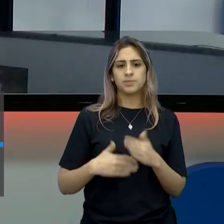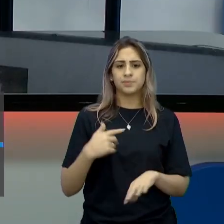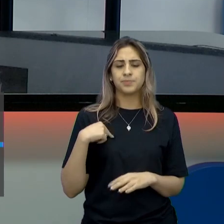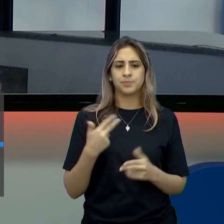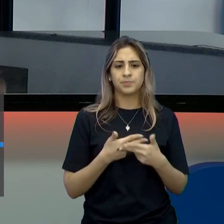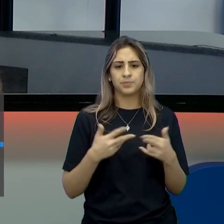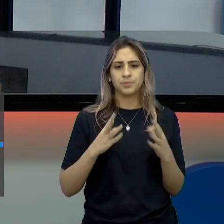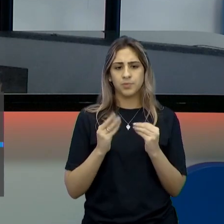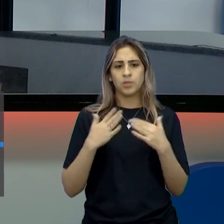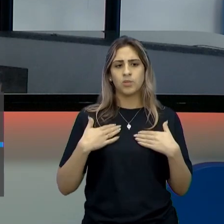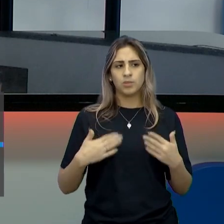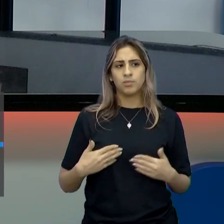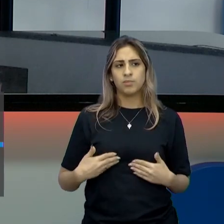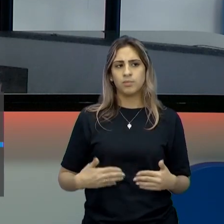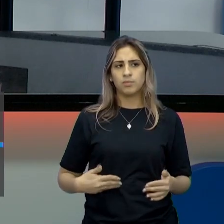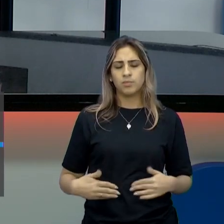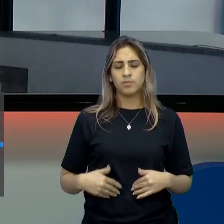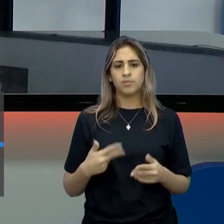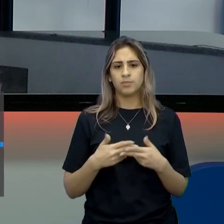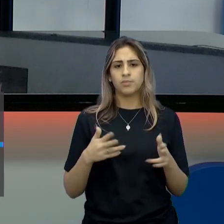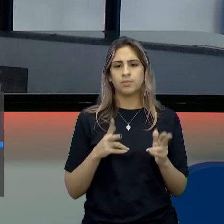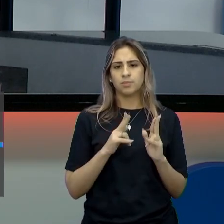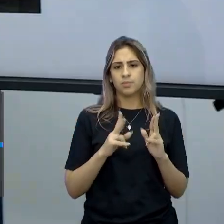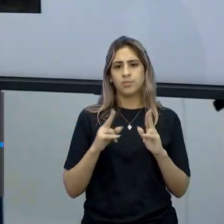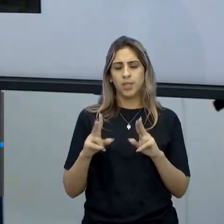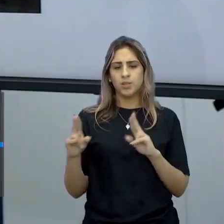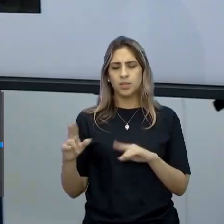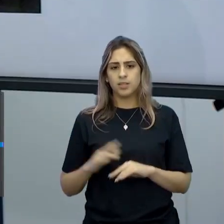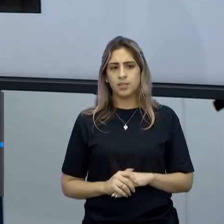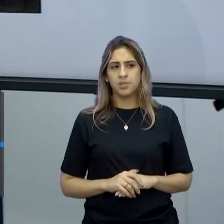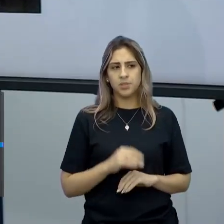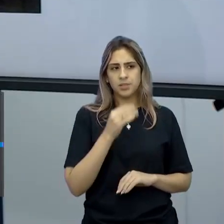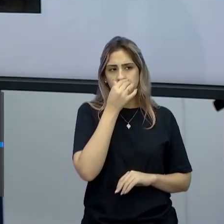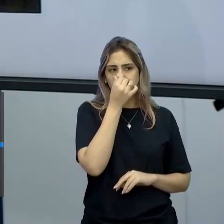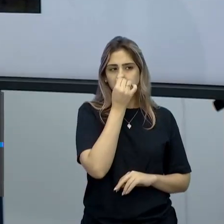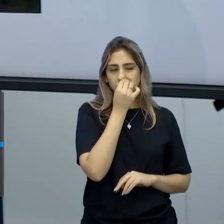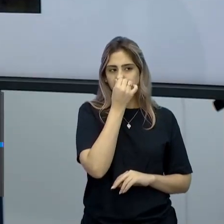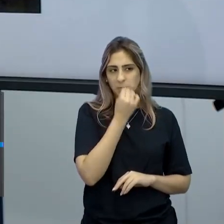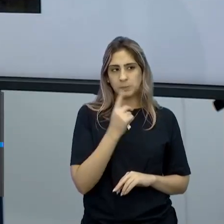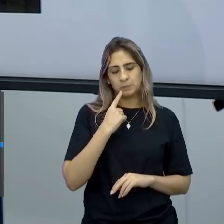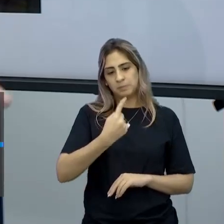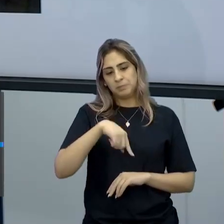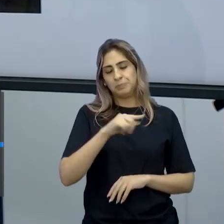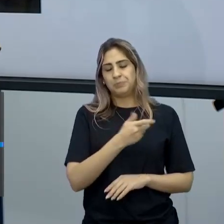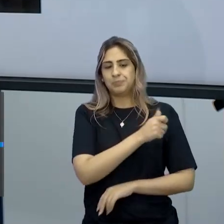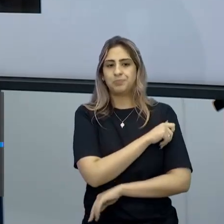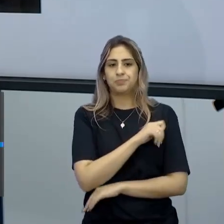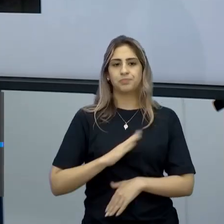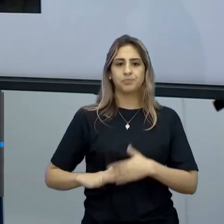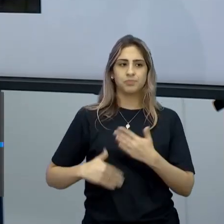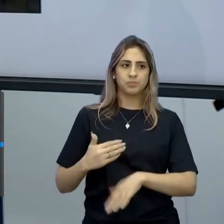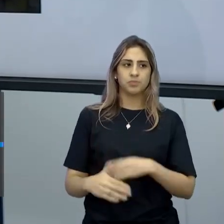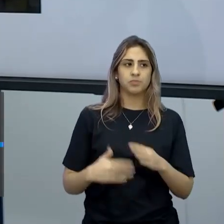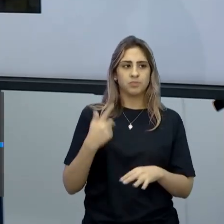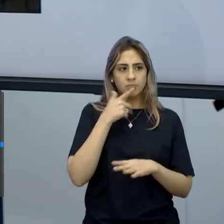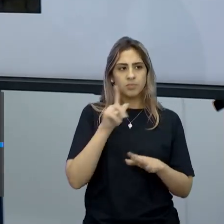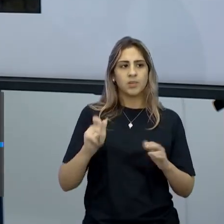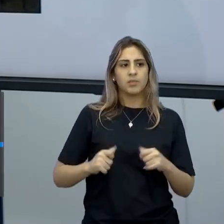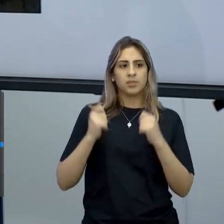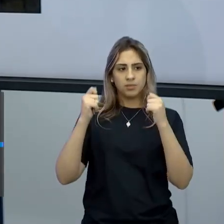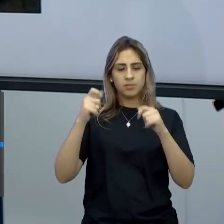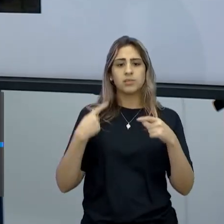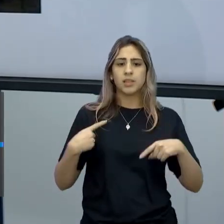todo o corpo ali, né? Todos os estudantes, enfim, os artistas, os atletas que estão envolvidos nessa manifestação,